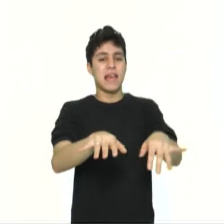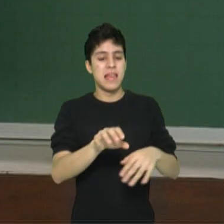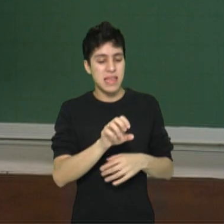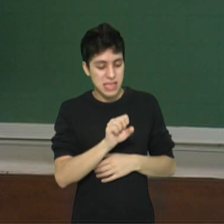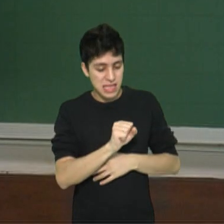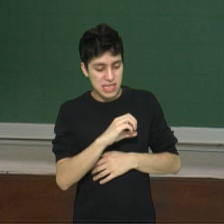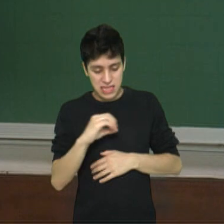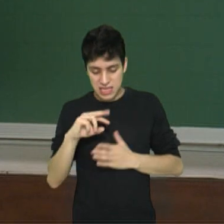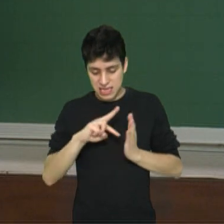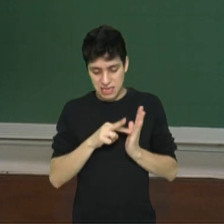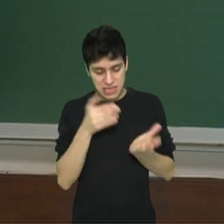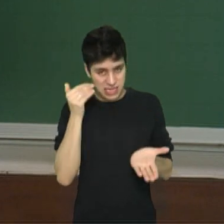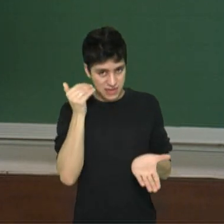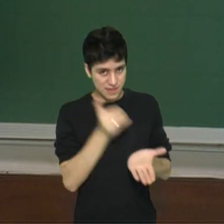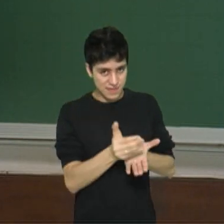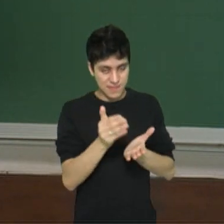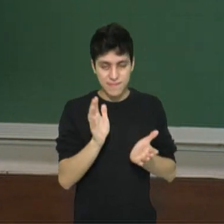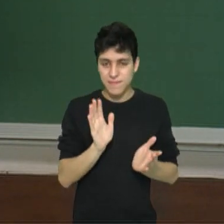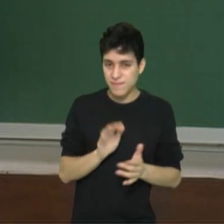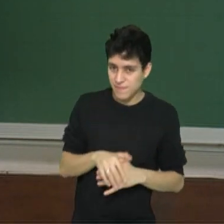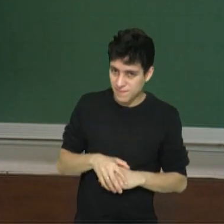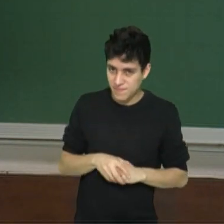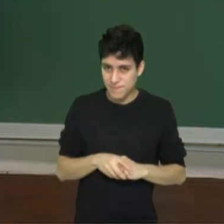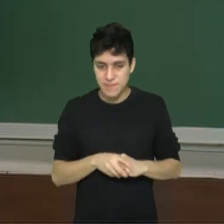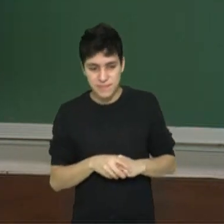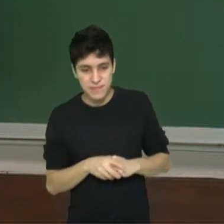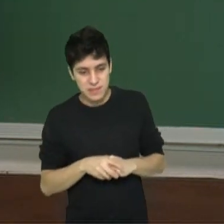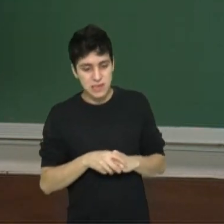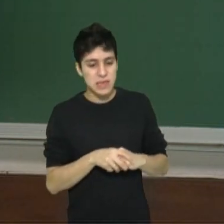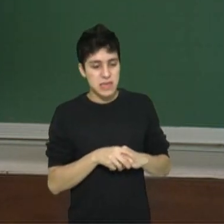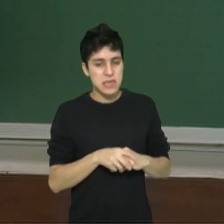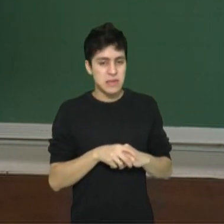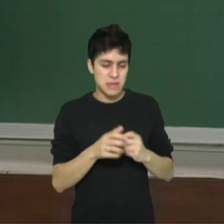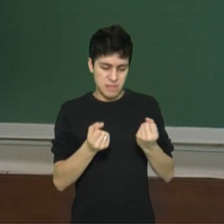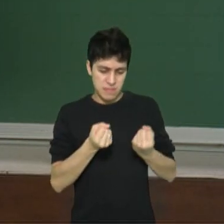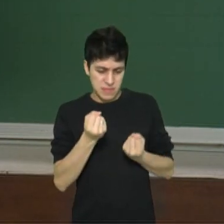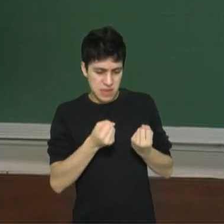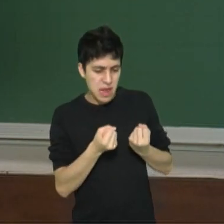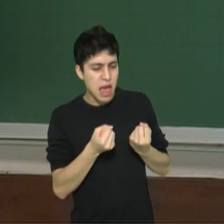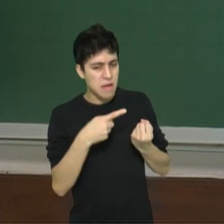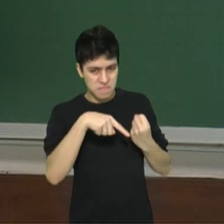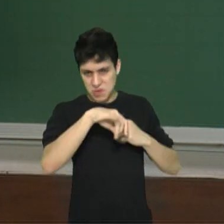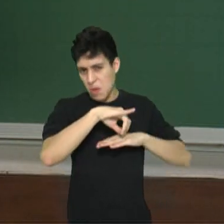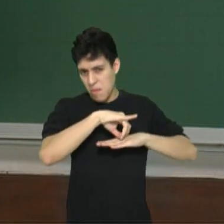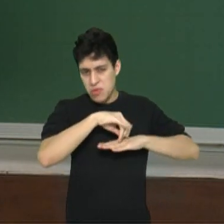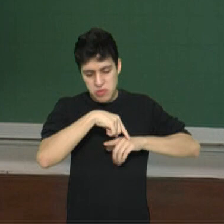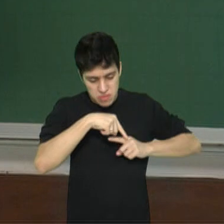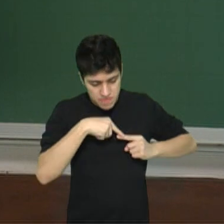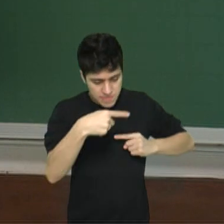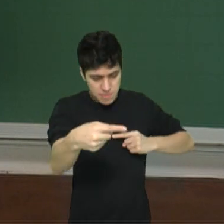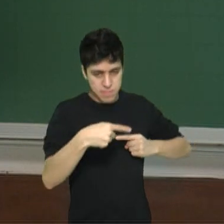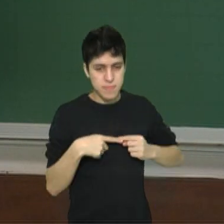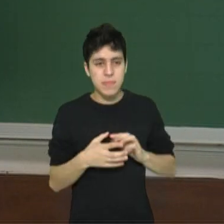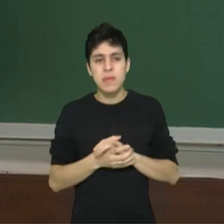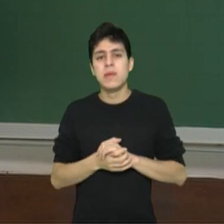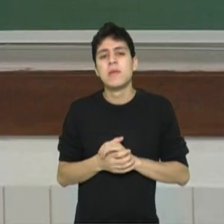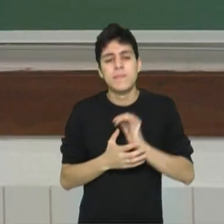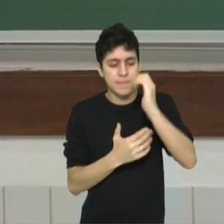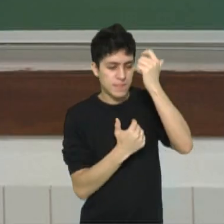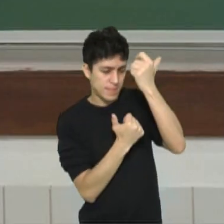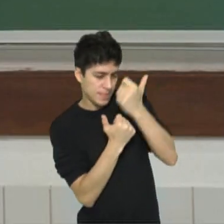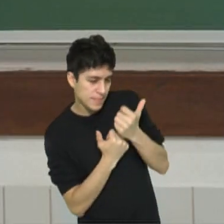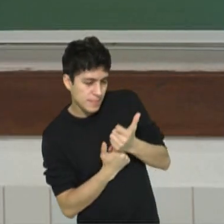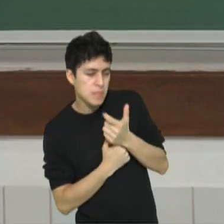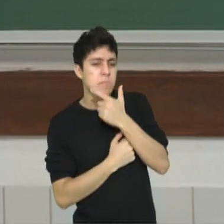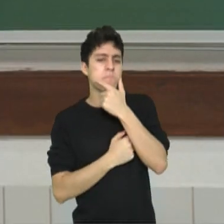S zero é a posição inicial desse móvel, desse corpo, né? E aí, substituímos os